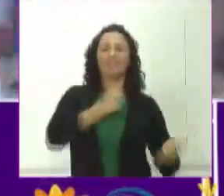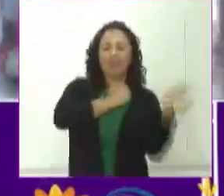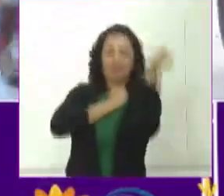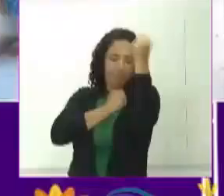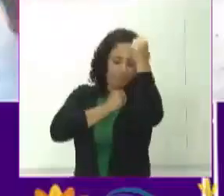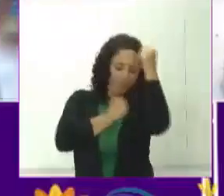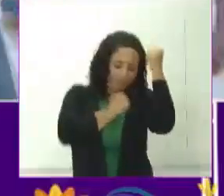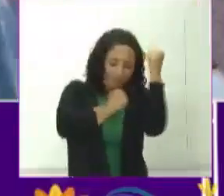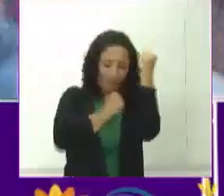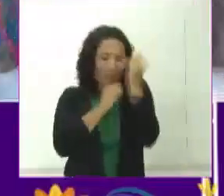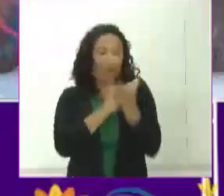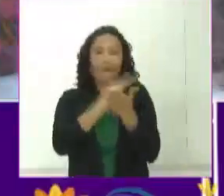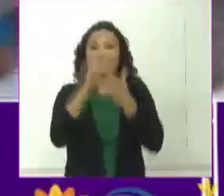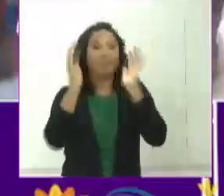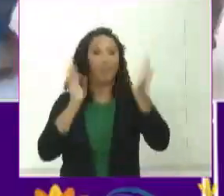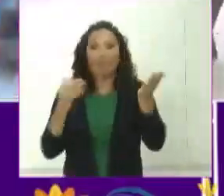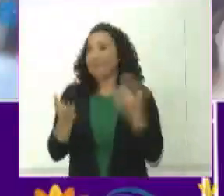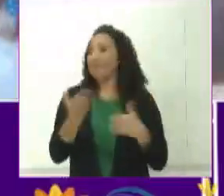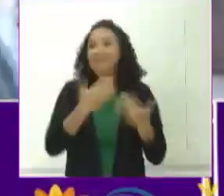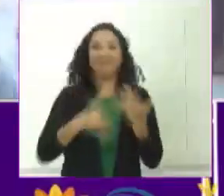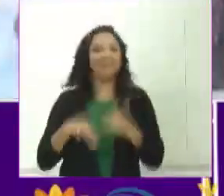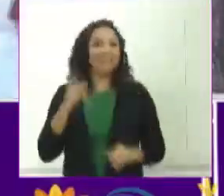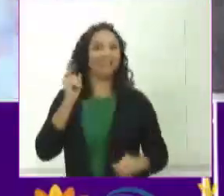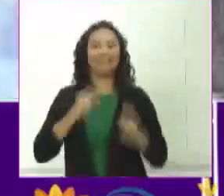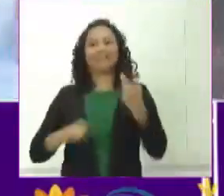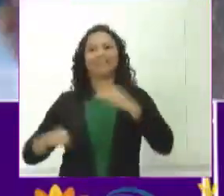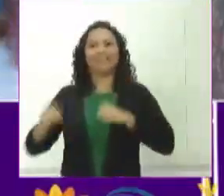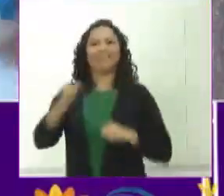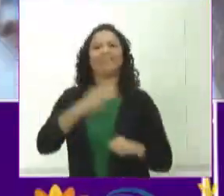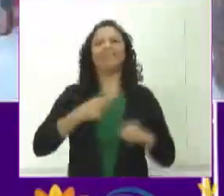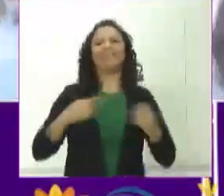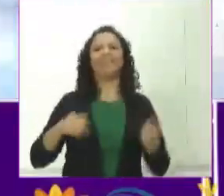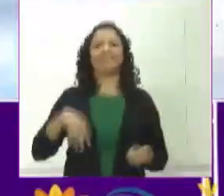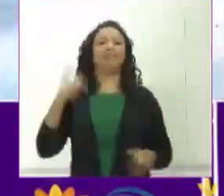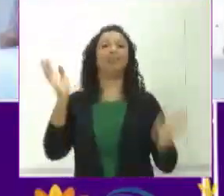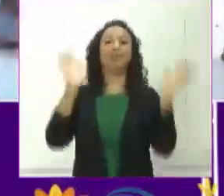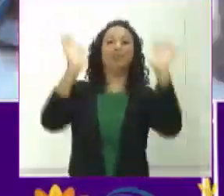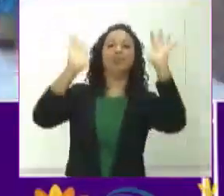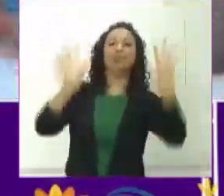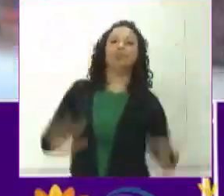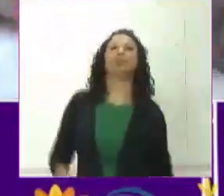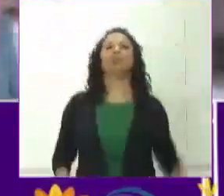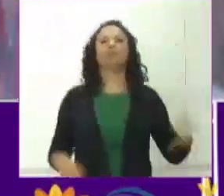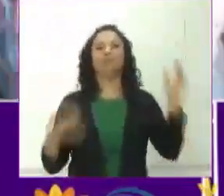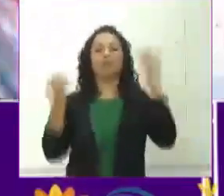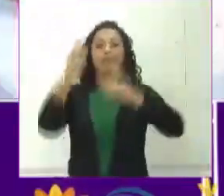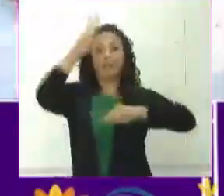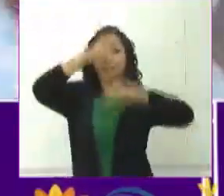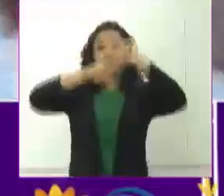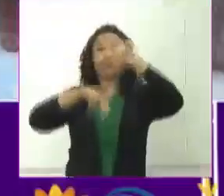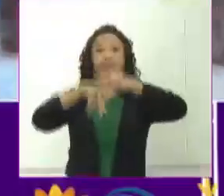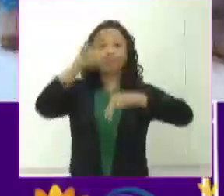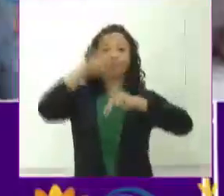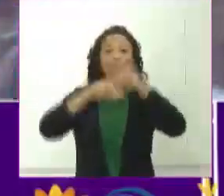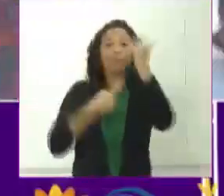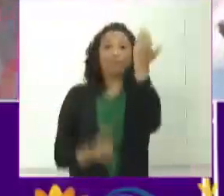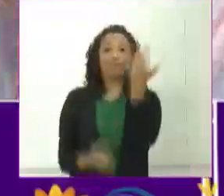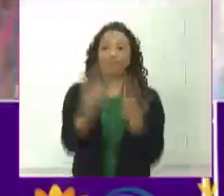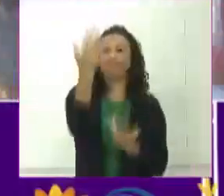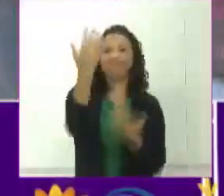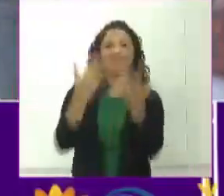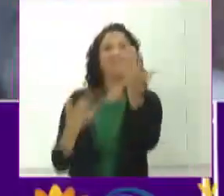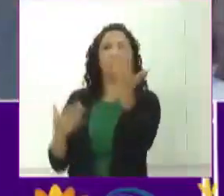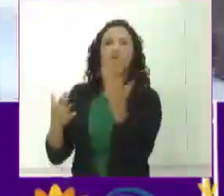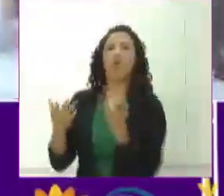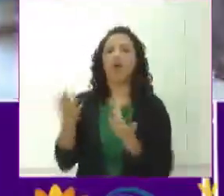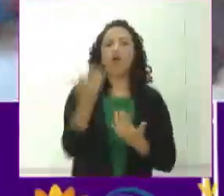já começou. Vamos, gente. Alô, Jorge! E a fogueira conserta violão